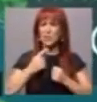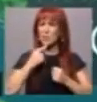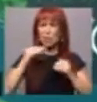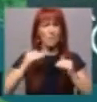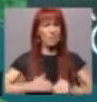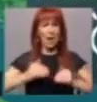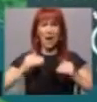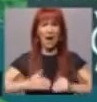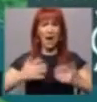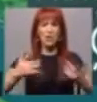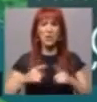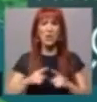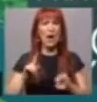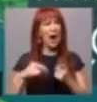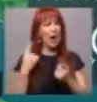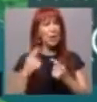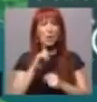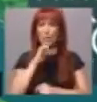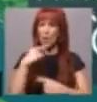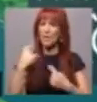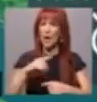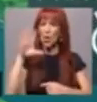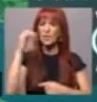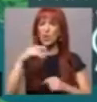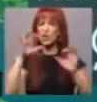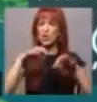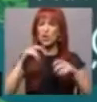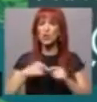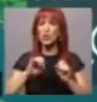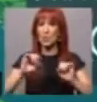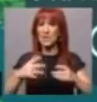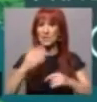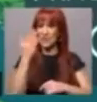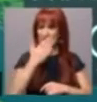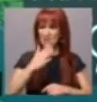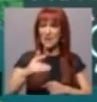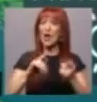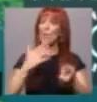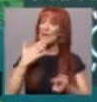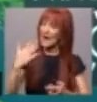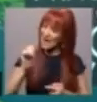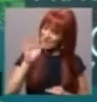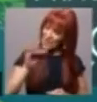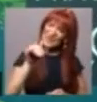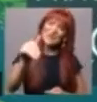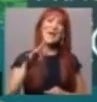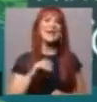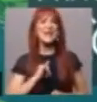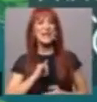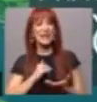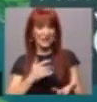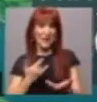baixa, há sempre alguma possibilidade de ocorrência de precipitação no início da semana. Ricardo, obrigado. Bom fim de semana. Até segunda. Bom fim de semana.